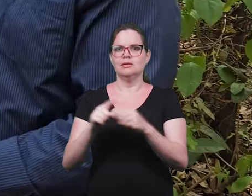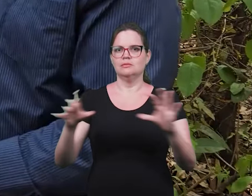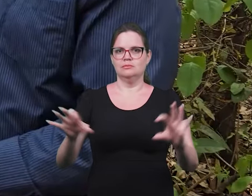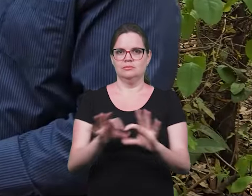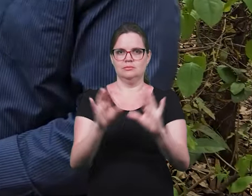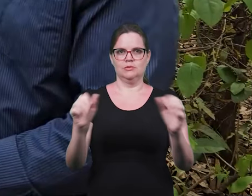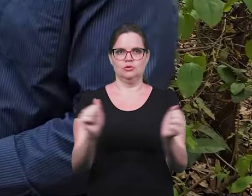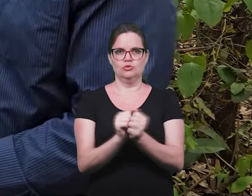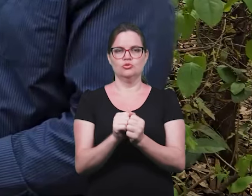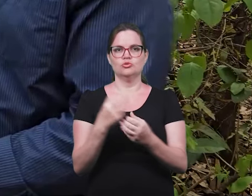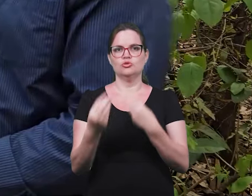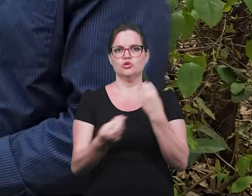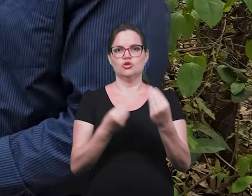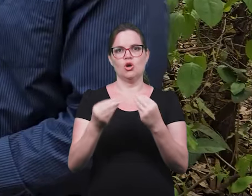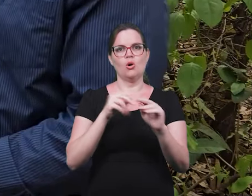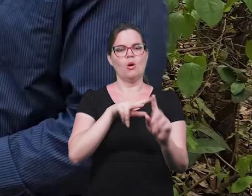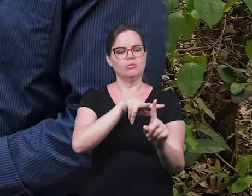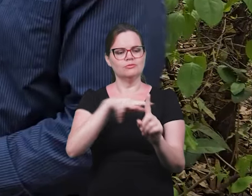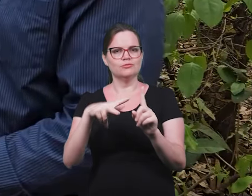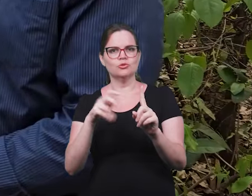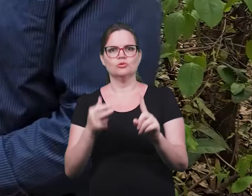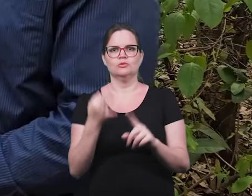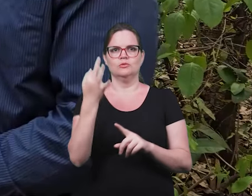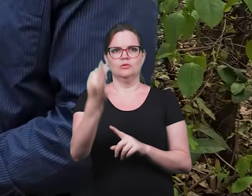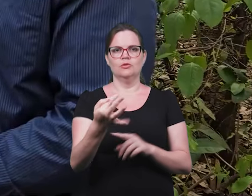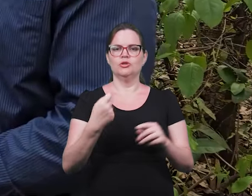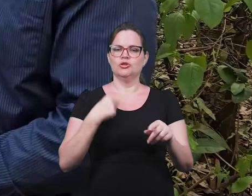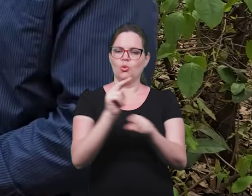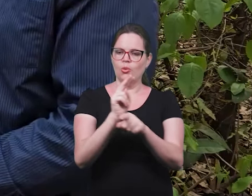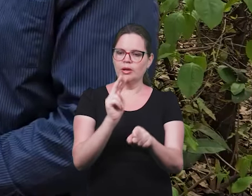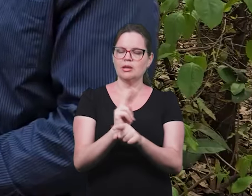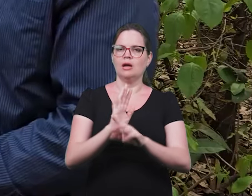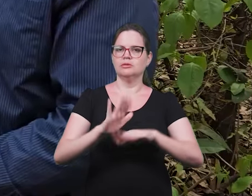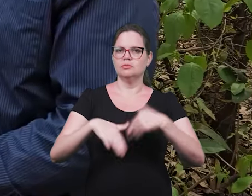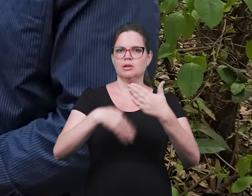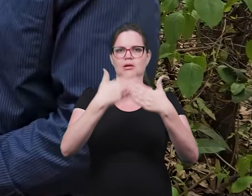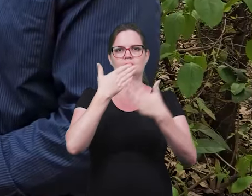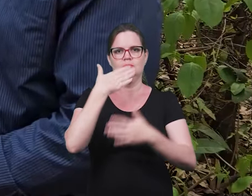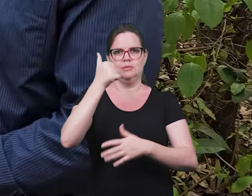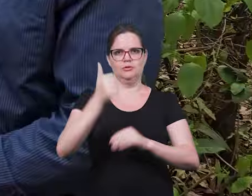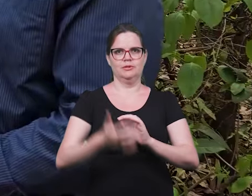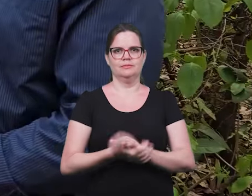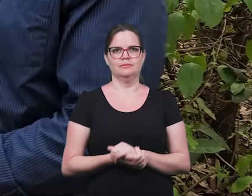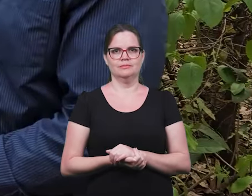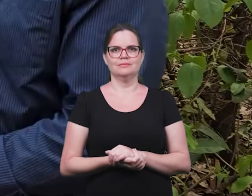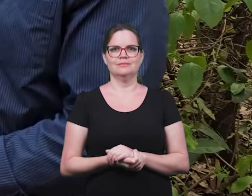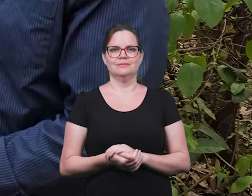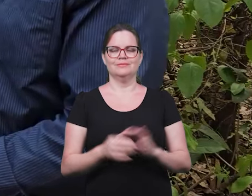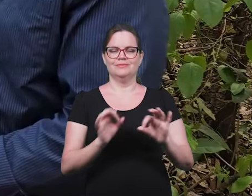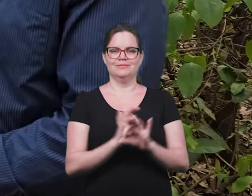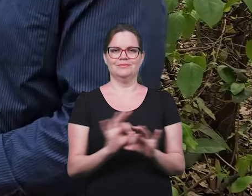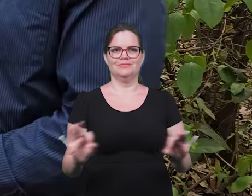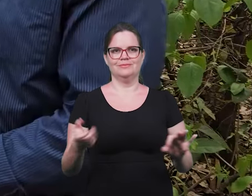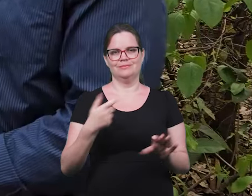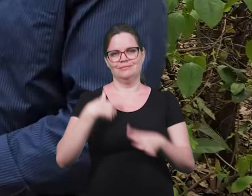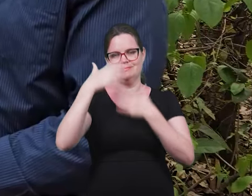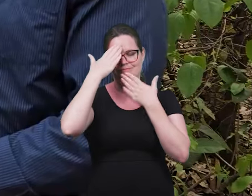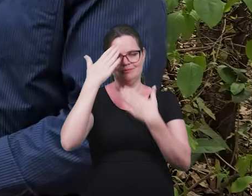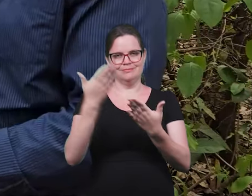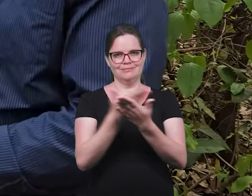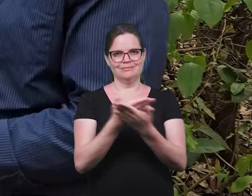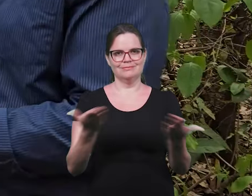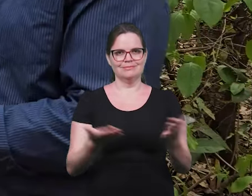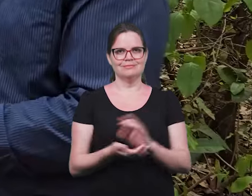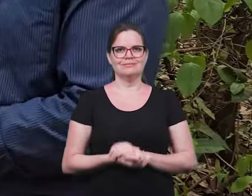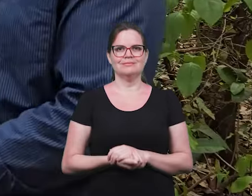muito associadas a essas novas perspectivas de conservação, de restauração e tudo mais. Muito bem. Nós